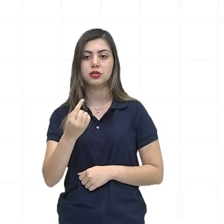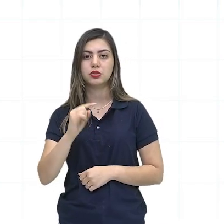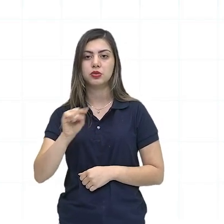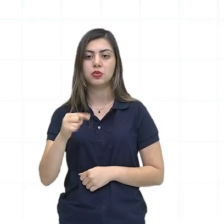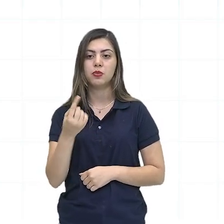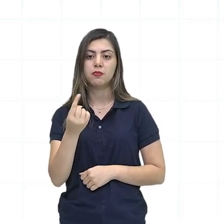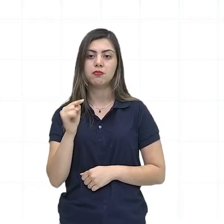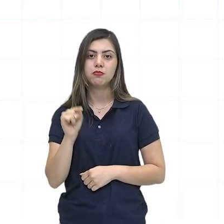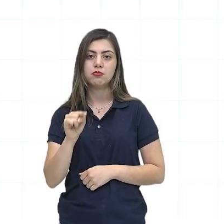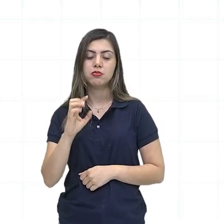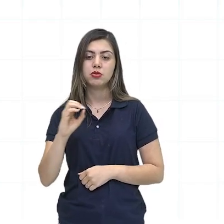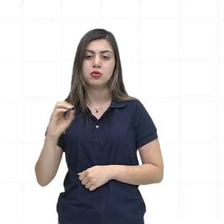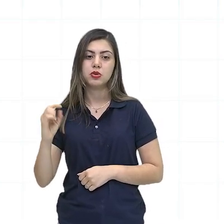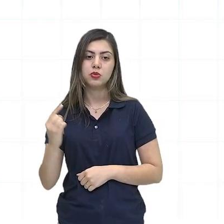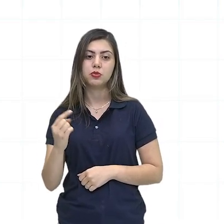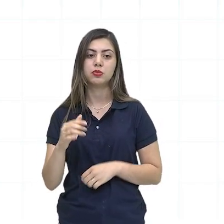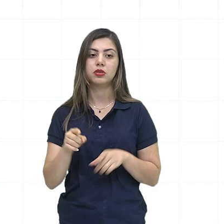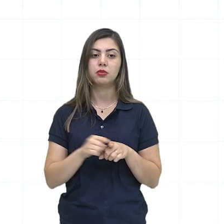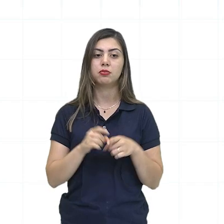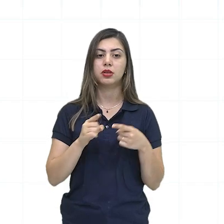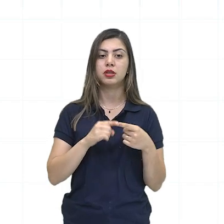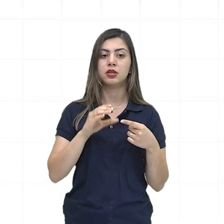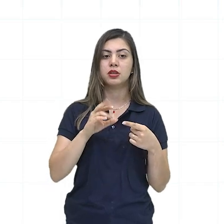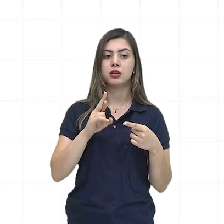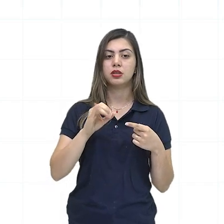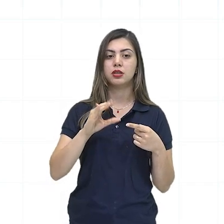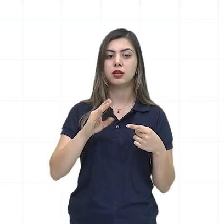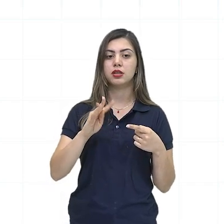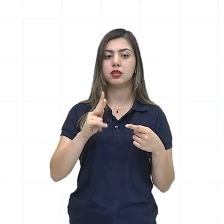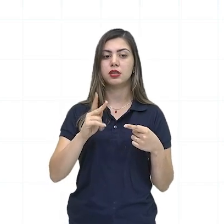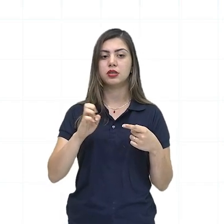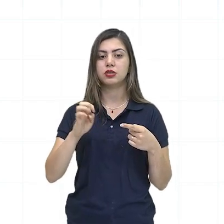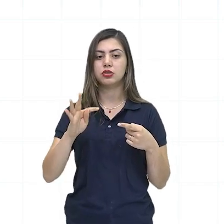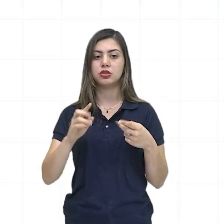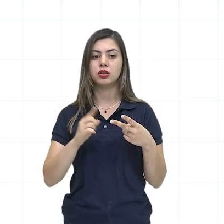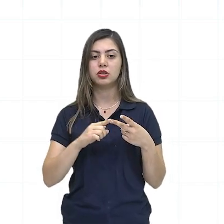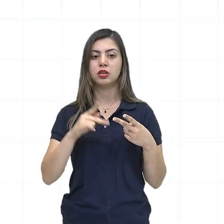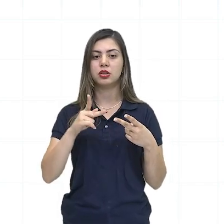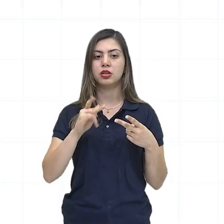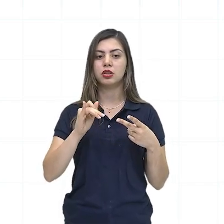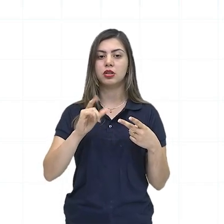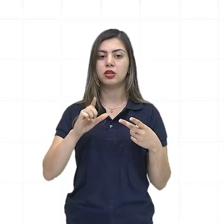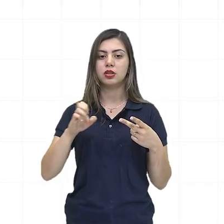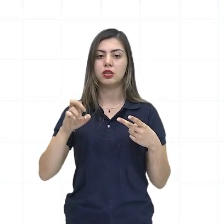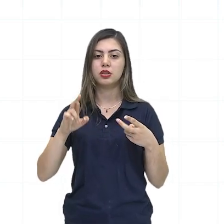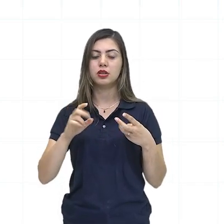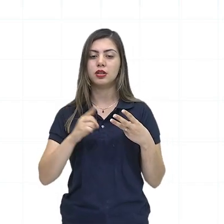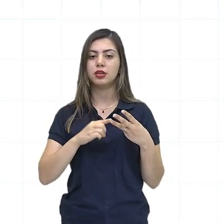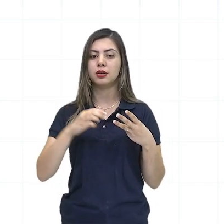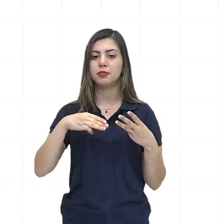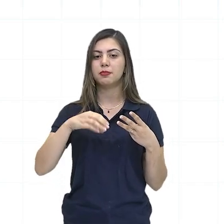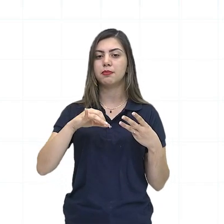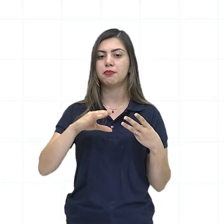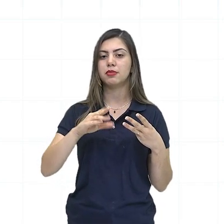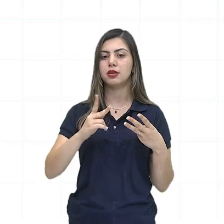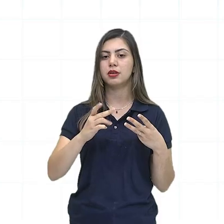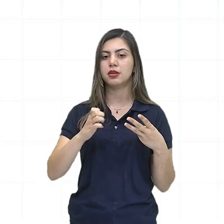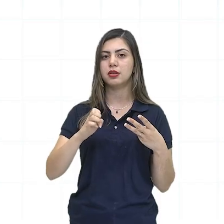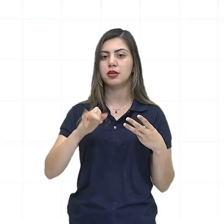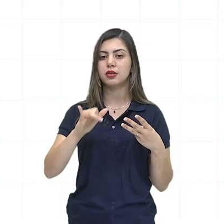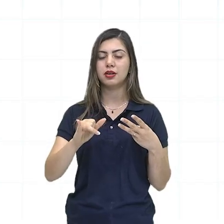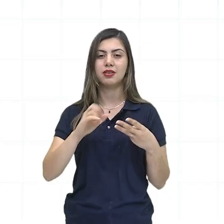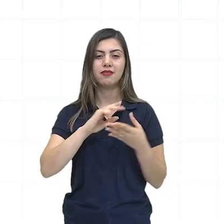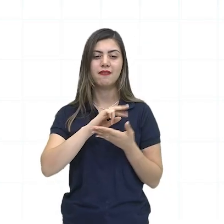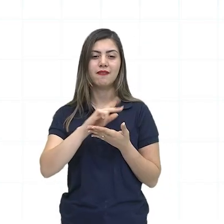ou 1001. Nós temos Cricket, Killer, dentre várias outras, Mickey Mouse, entre outros. Então, tem várias